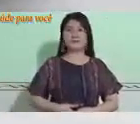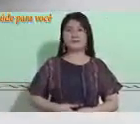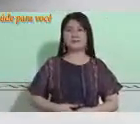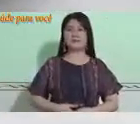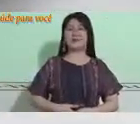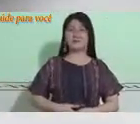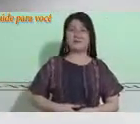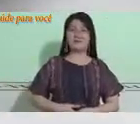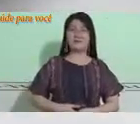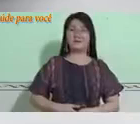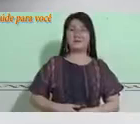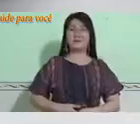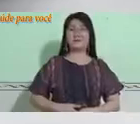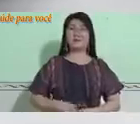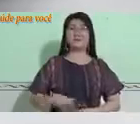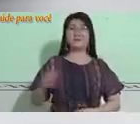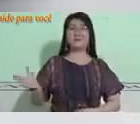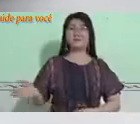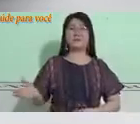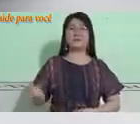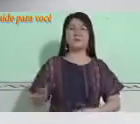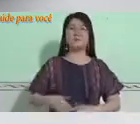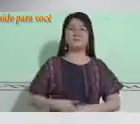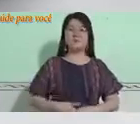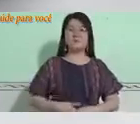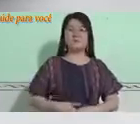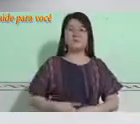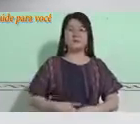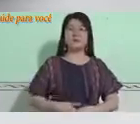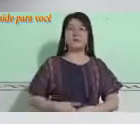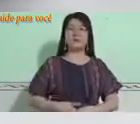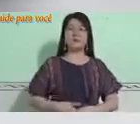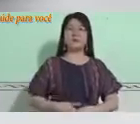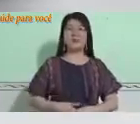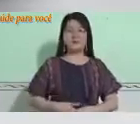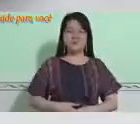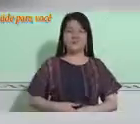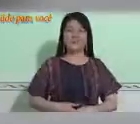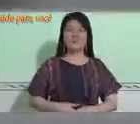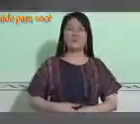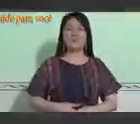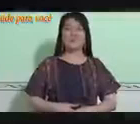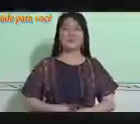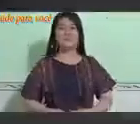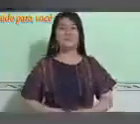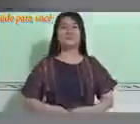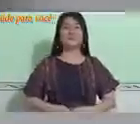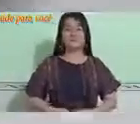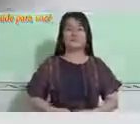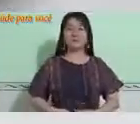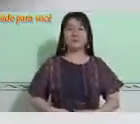ou aliviar a condição apresentada pela pessoa, seguindo o princípio de que semelhante cura semelhante.